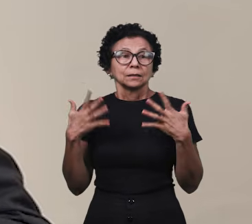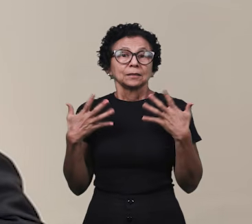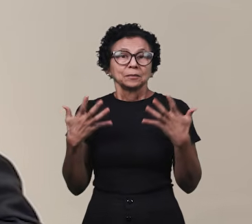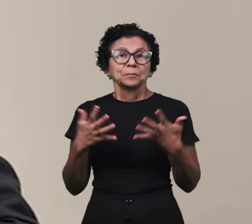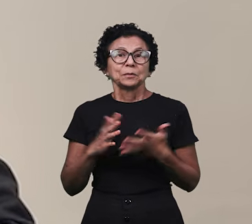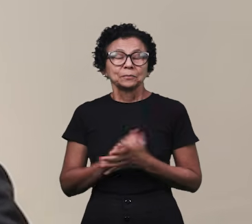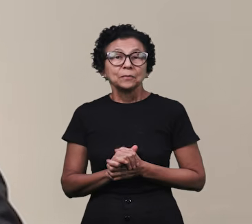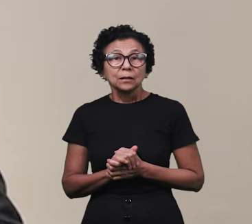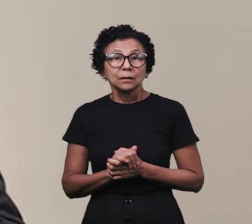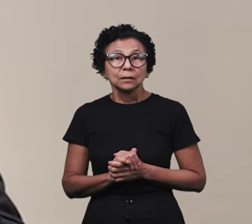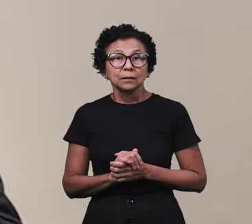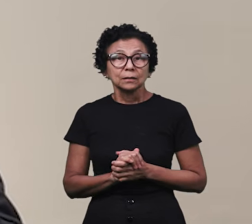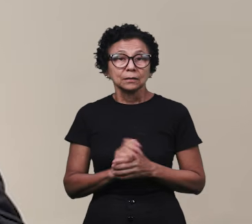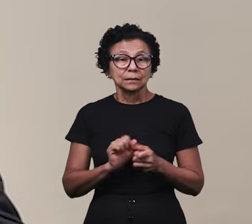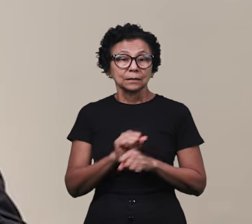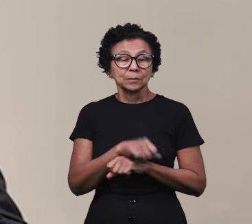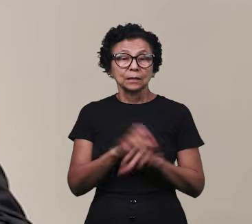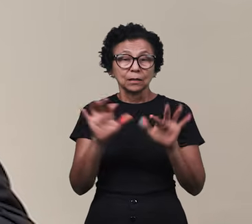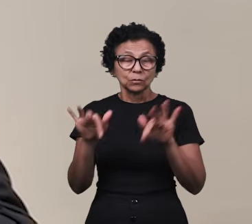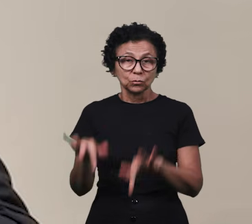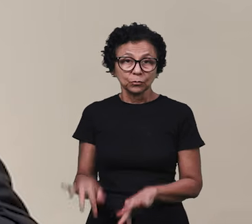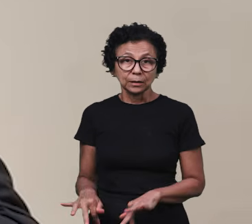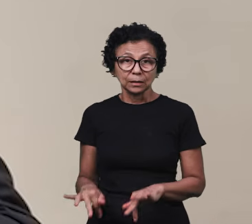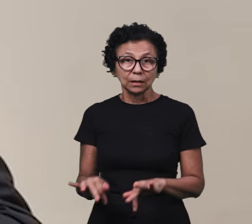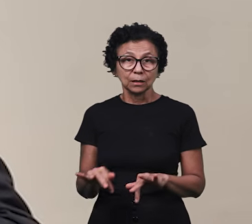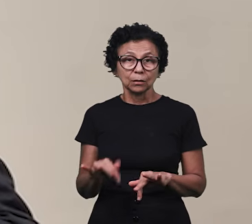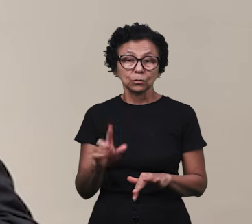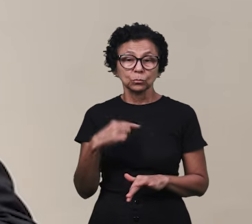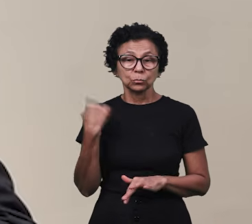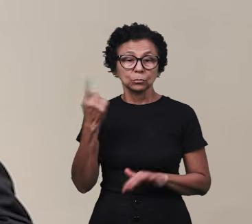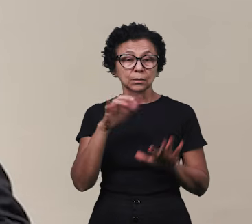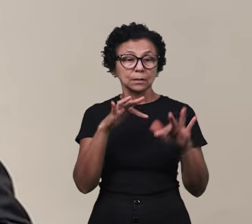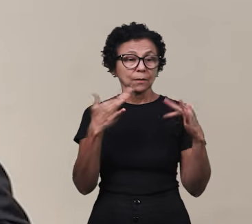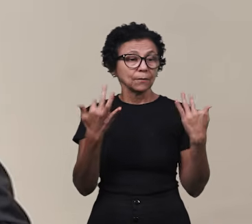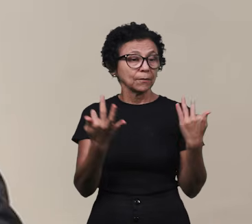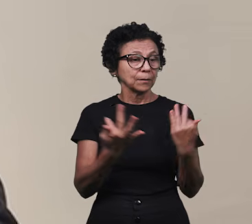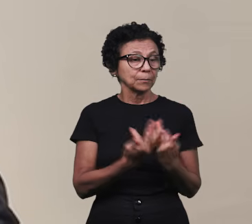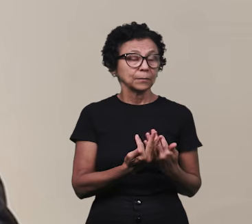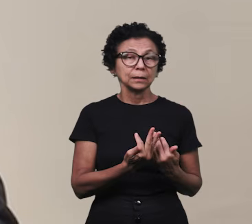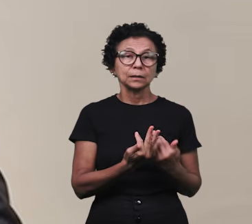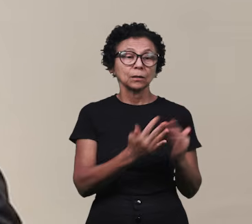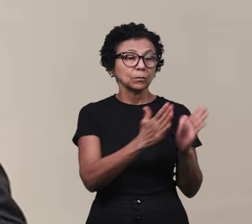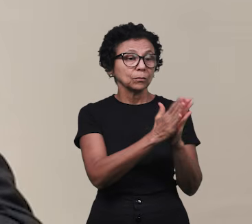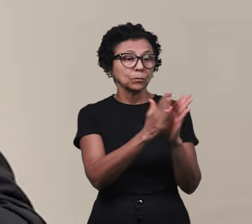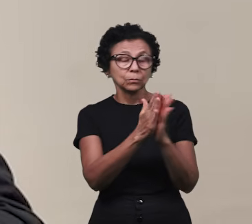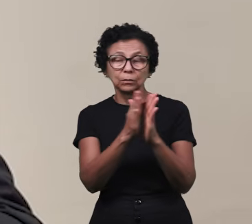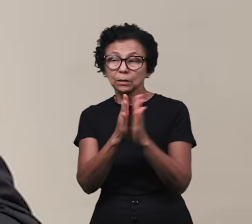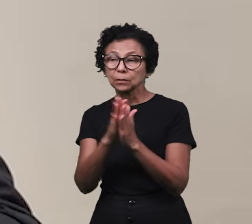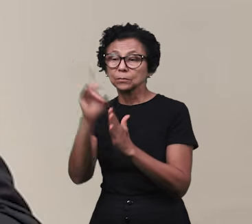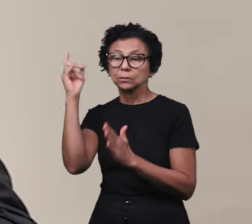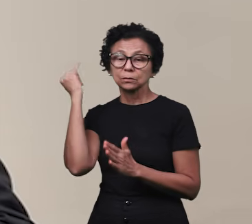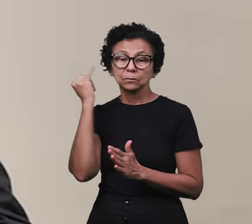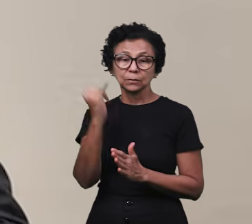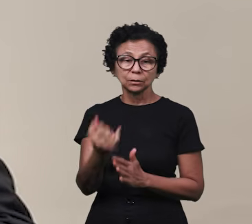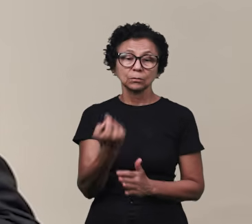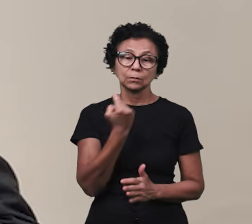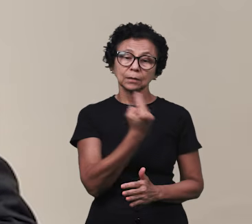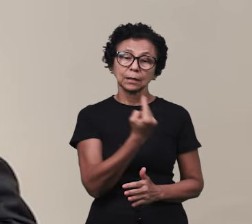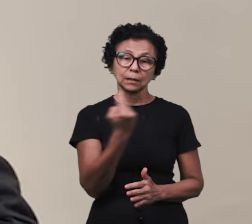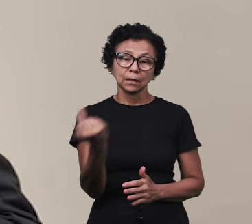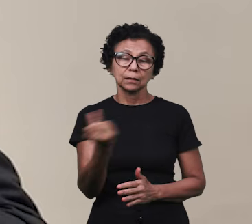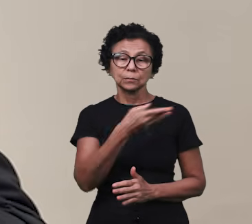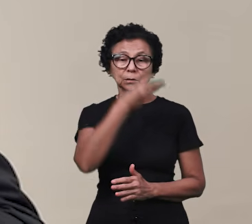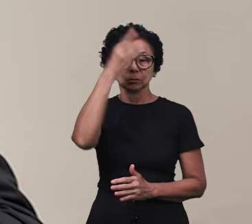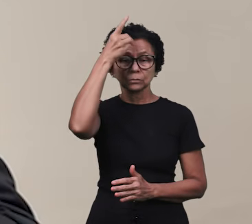Acabou o seminário, nós demos assistência para todas as famílias presentes nesse seminário. O Senhor falou com todas, com